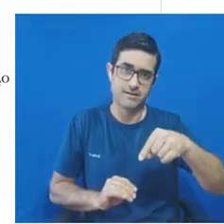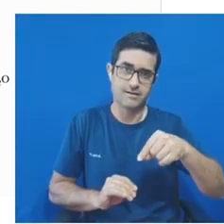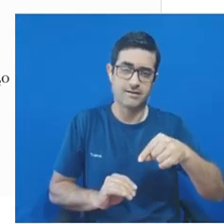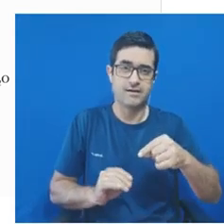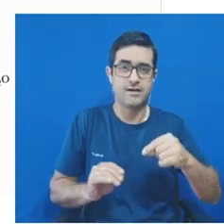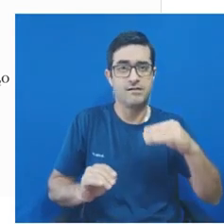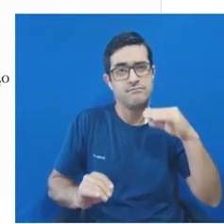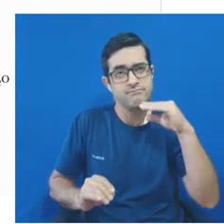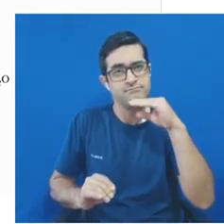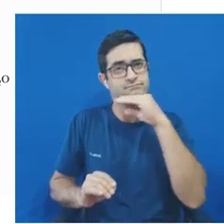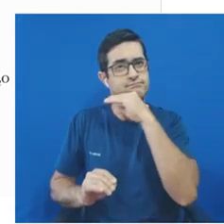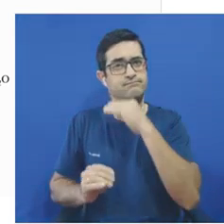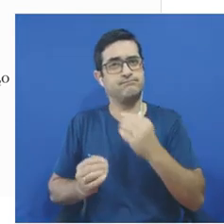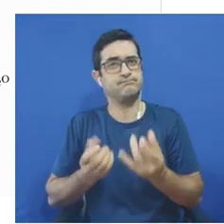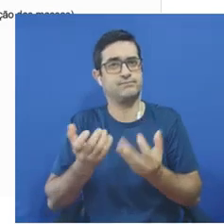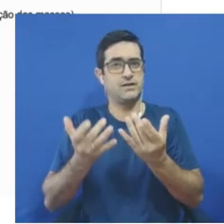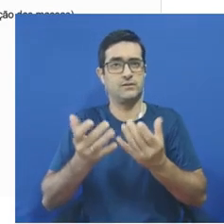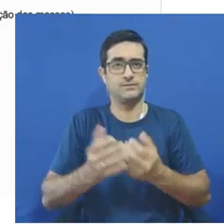Tranquilo?